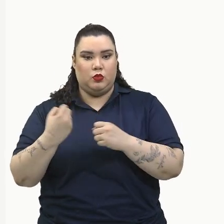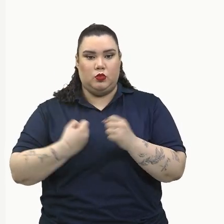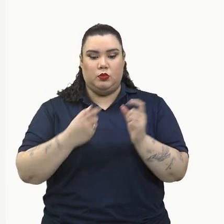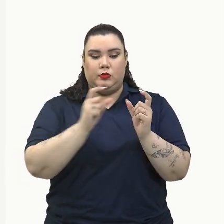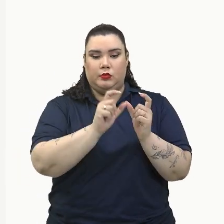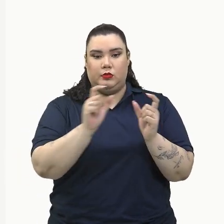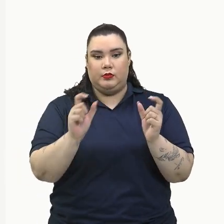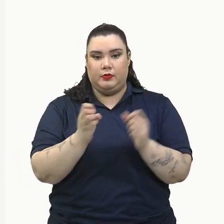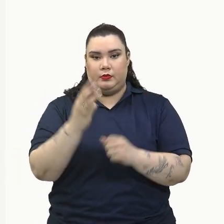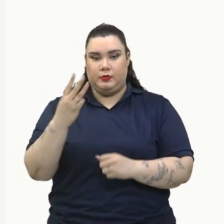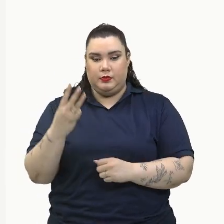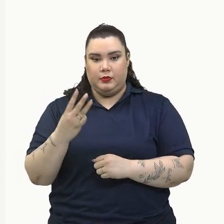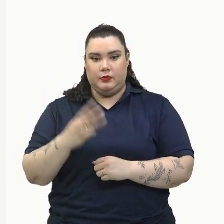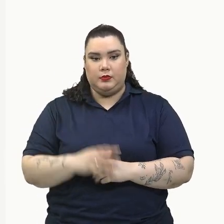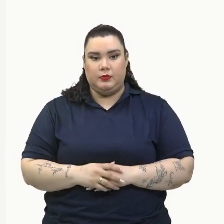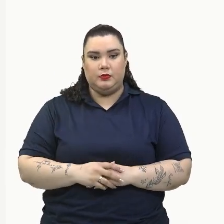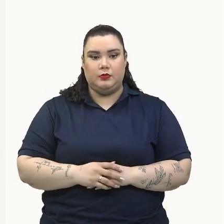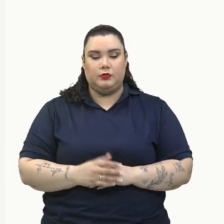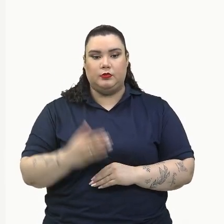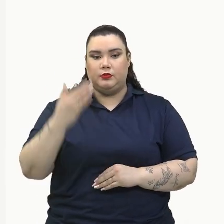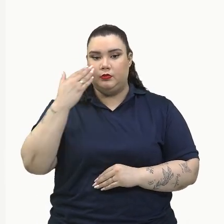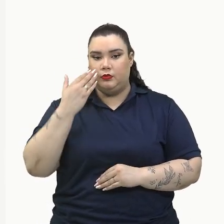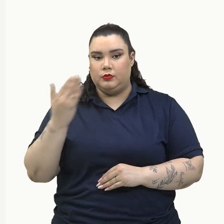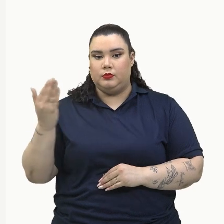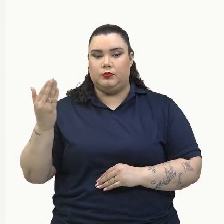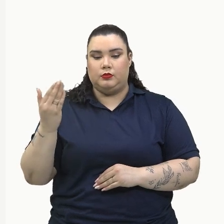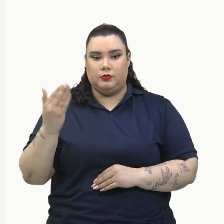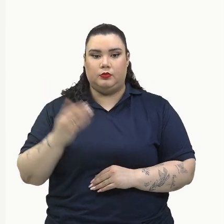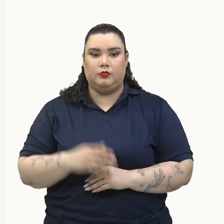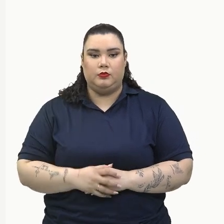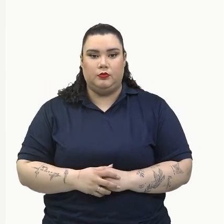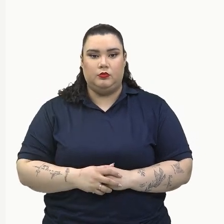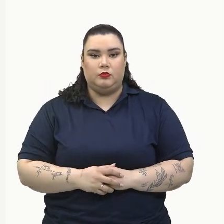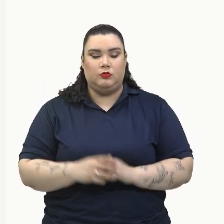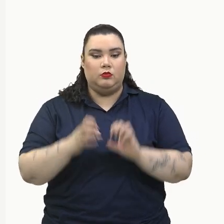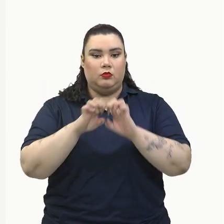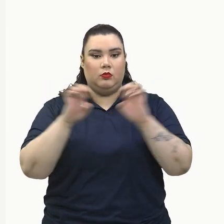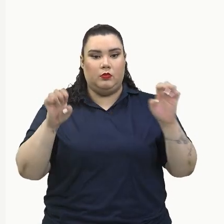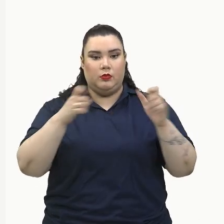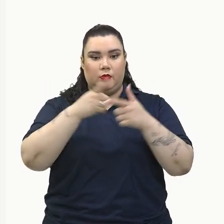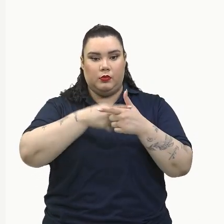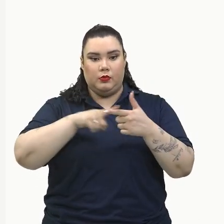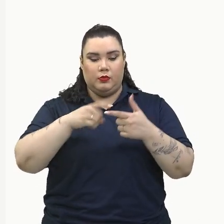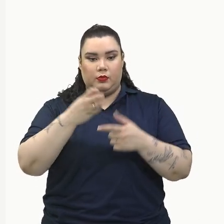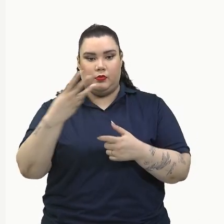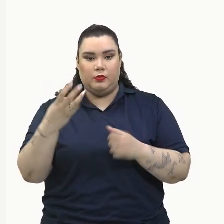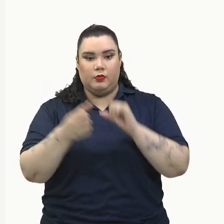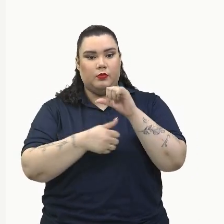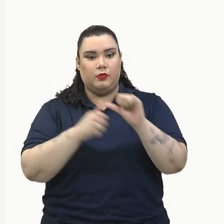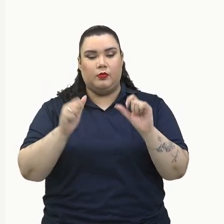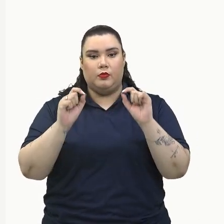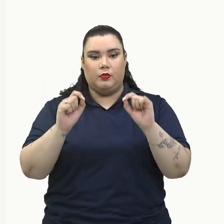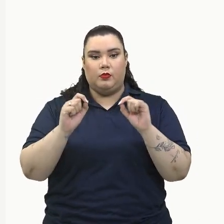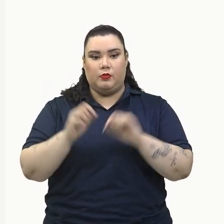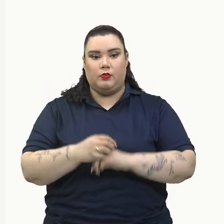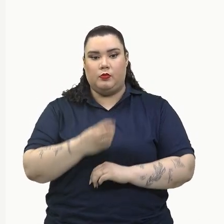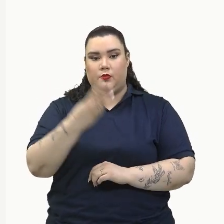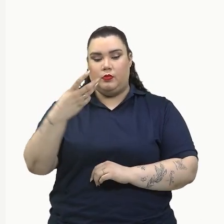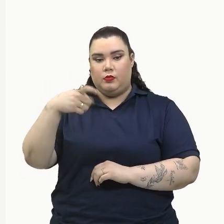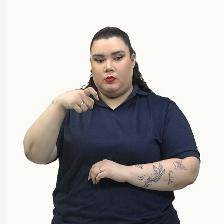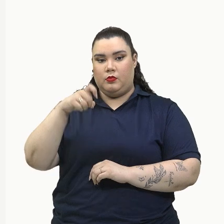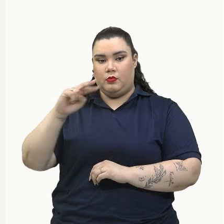3. Pegamos aqui a nossa C' derivada, dividimos por 3 e passamos a ter o quê? 3x²